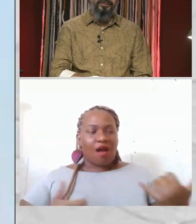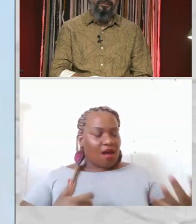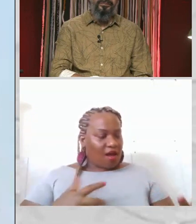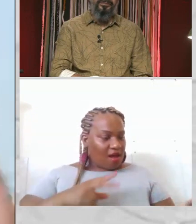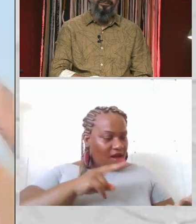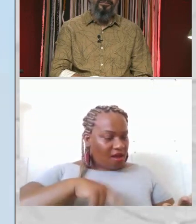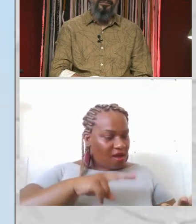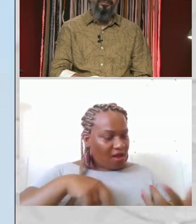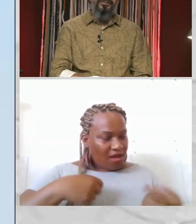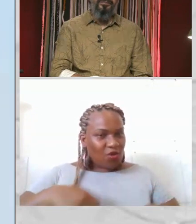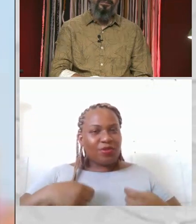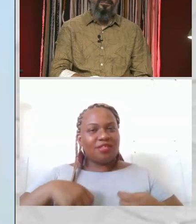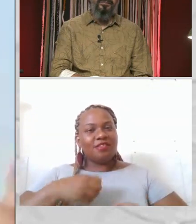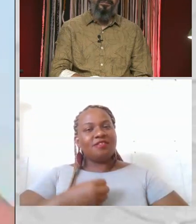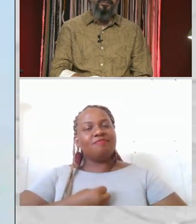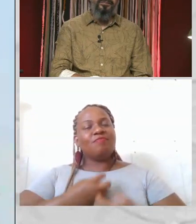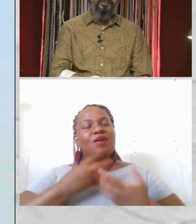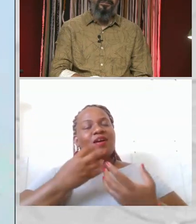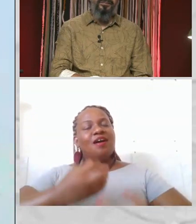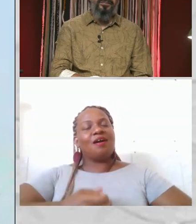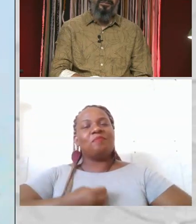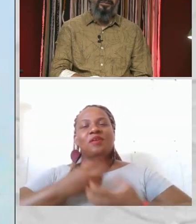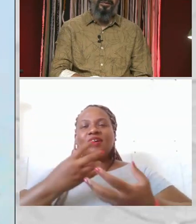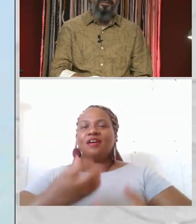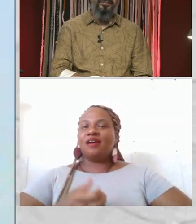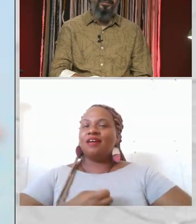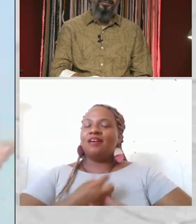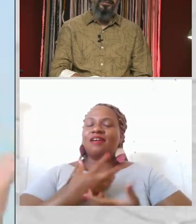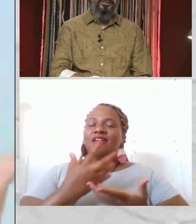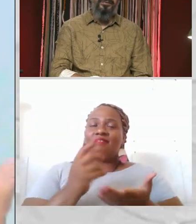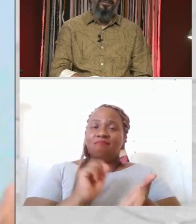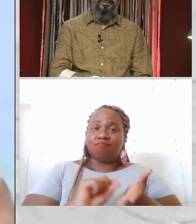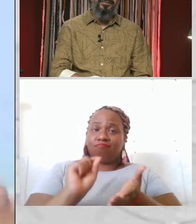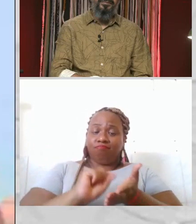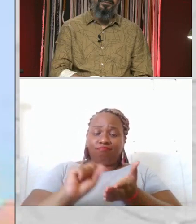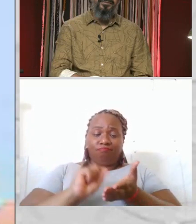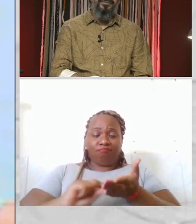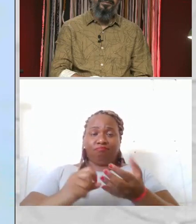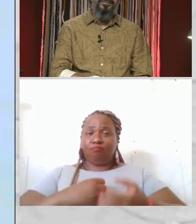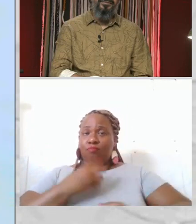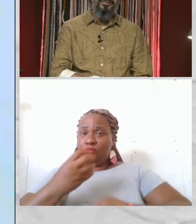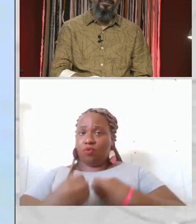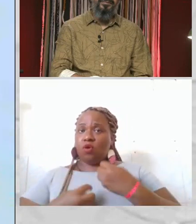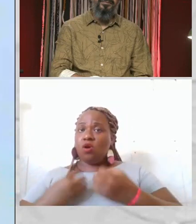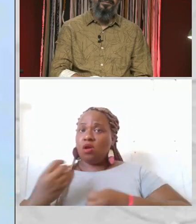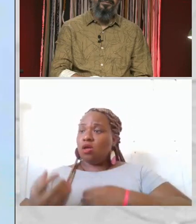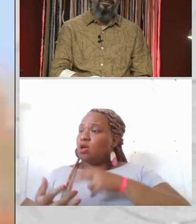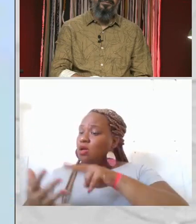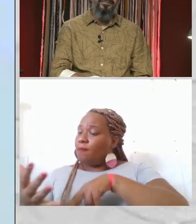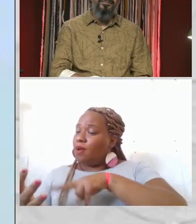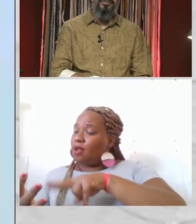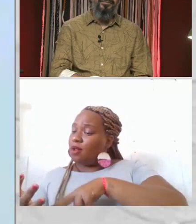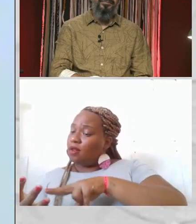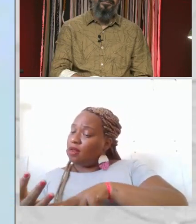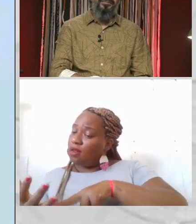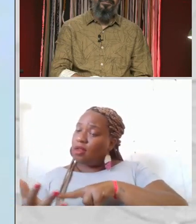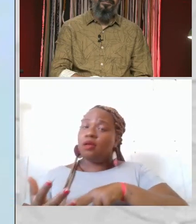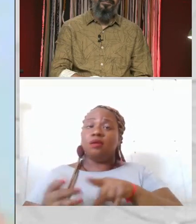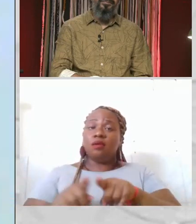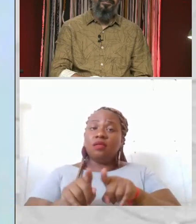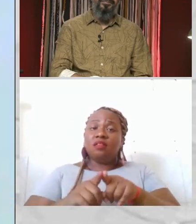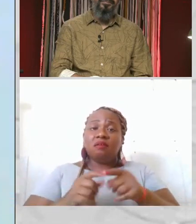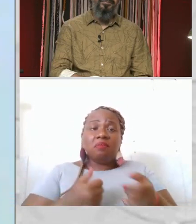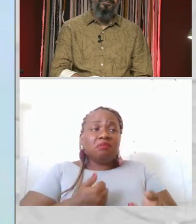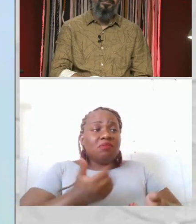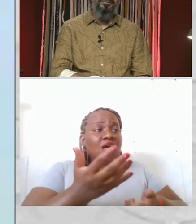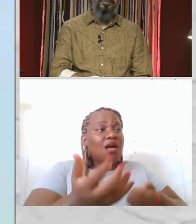eu preciso. E assim eu comecei a produzir poemas interpretados em plena pandemia e disponibilizar. E aí eu comecei a